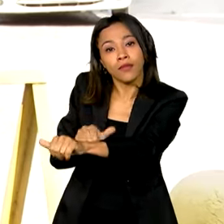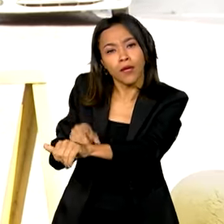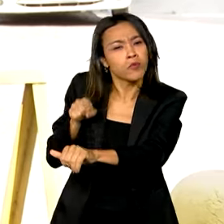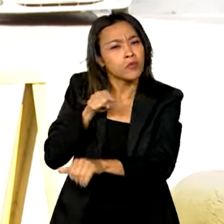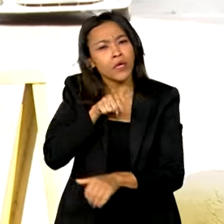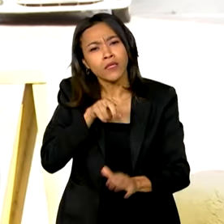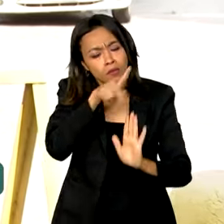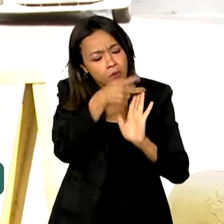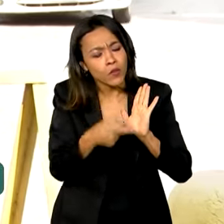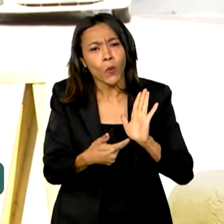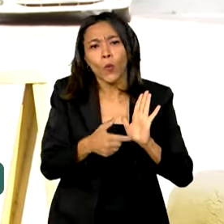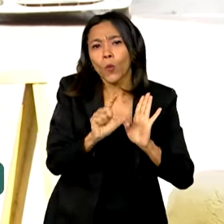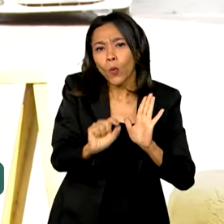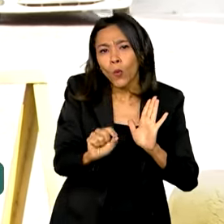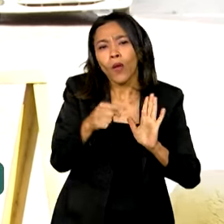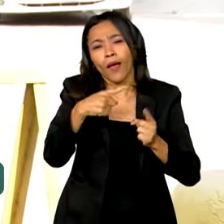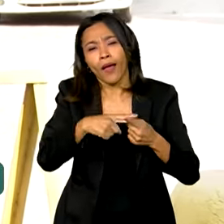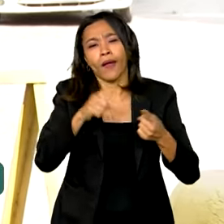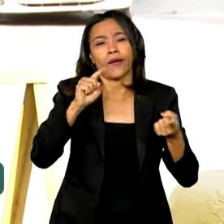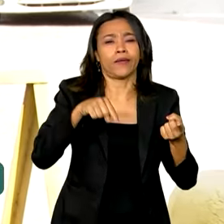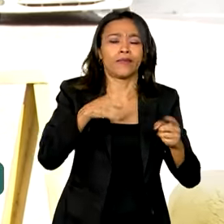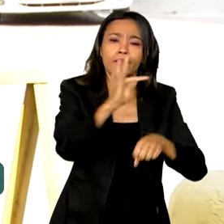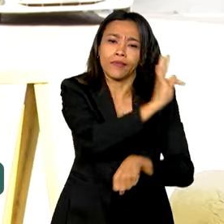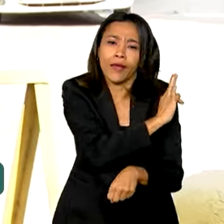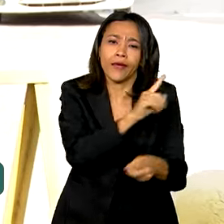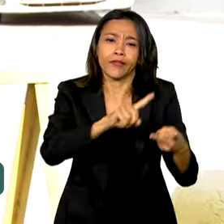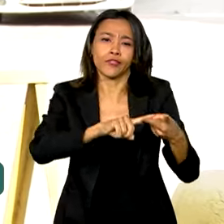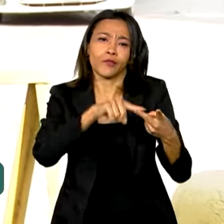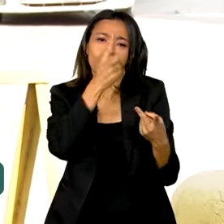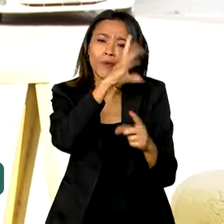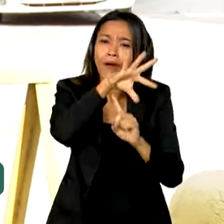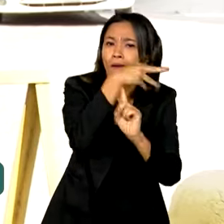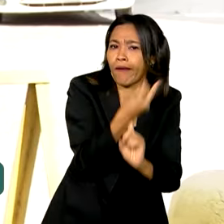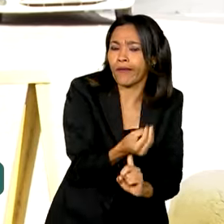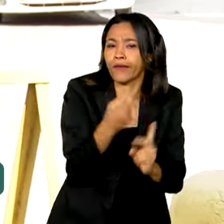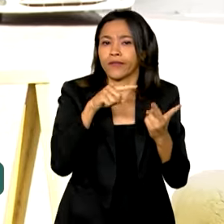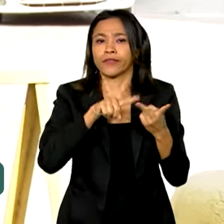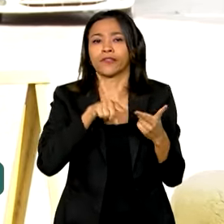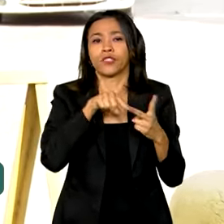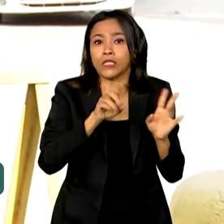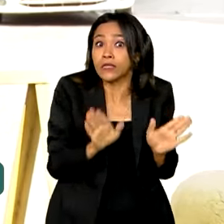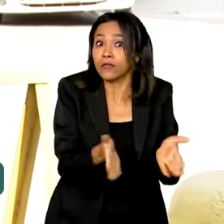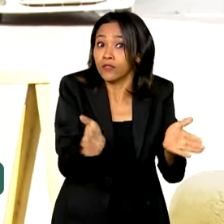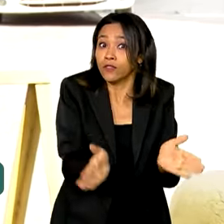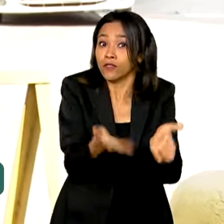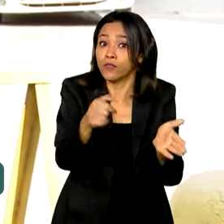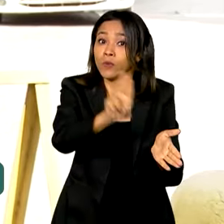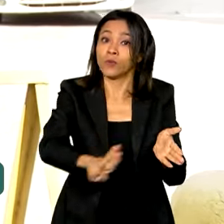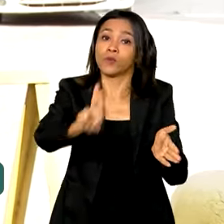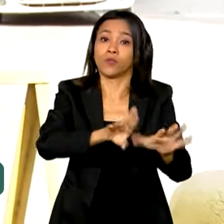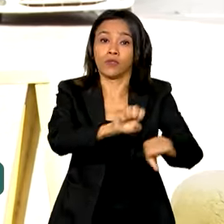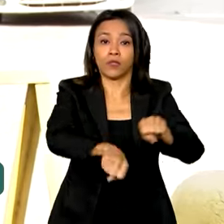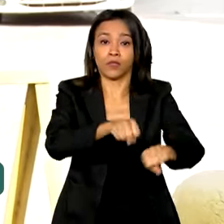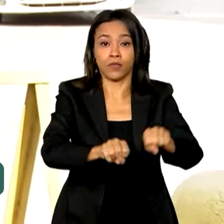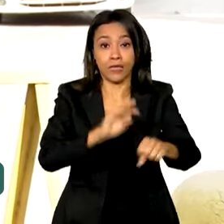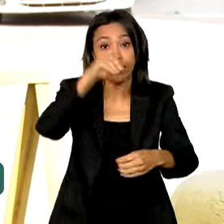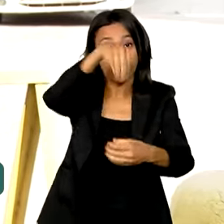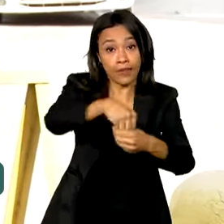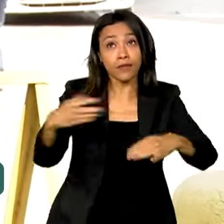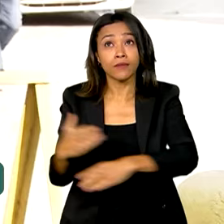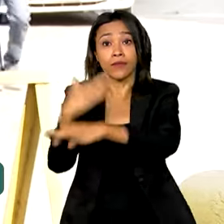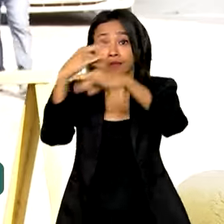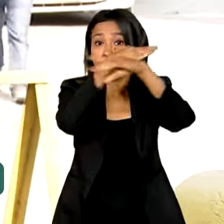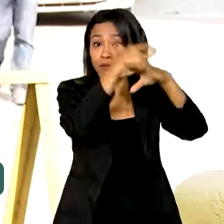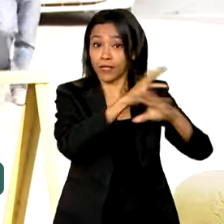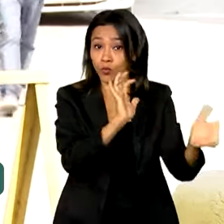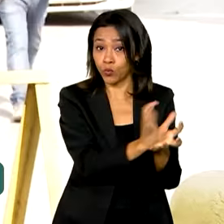contempla projetos técnicos, científicos ou artísticos que incentivem o uso da bicicleta nas cidades. E são 6